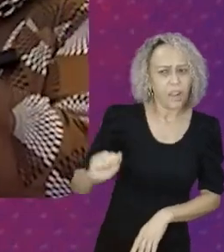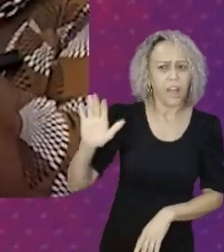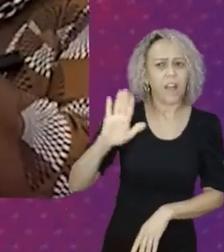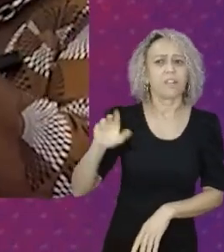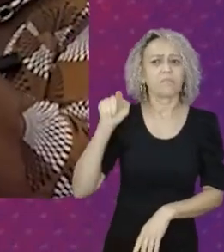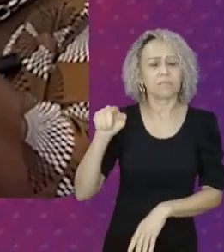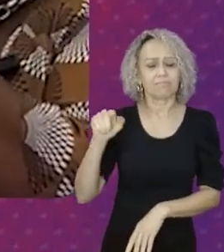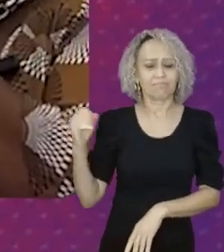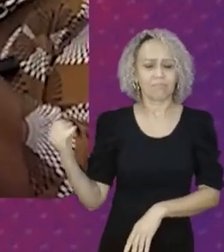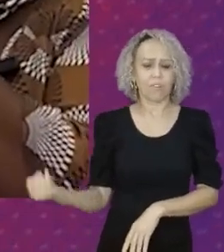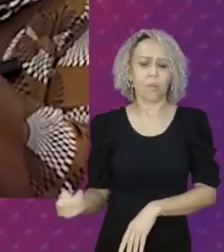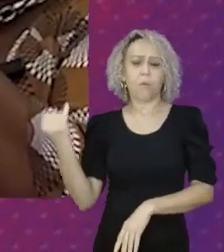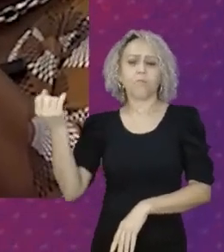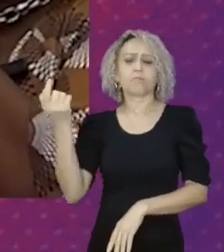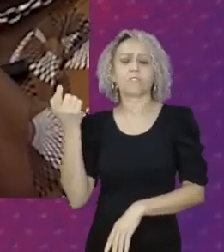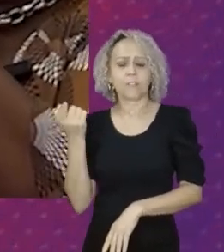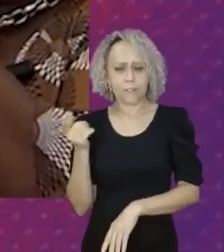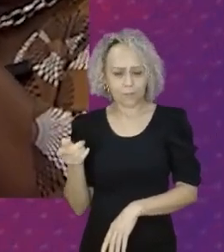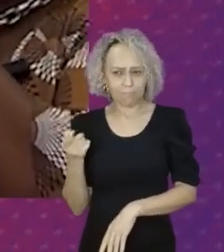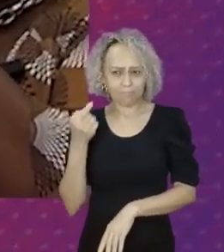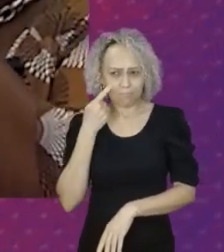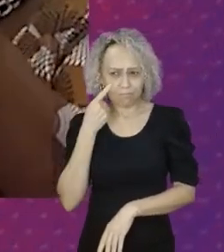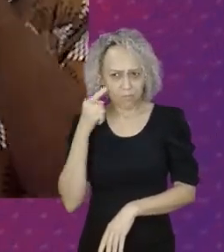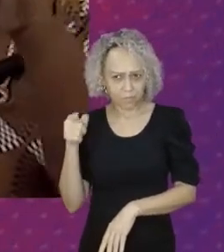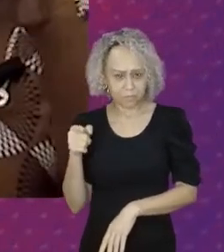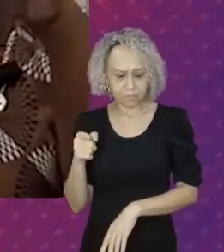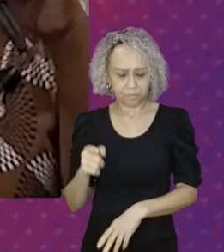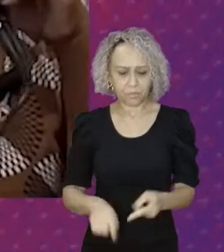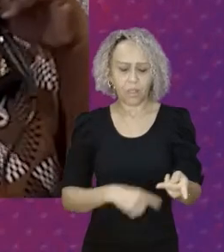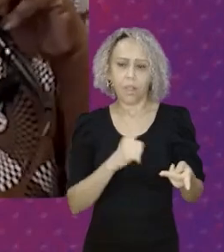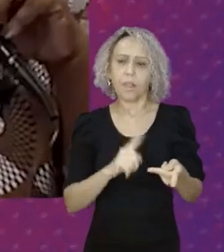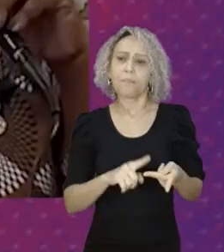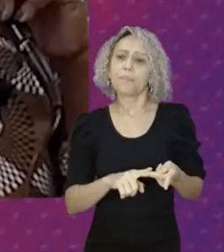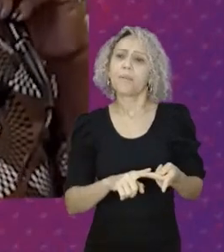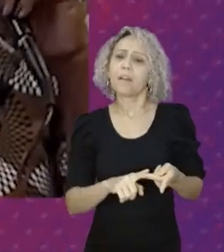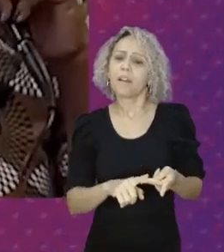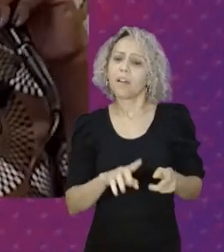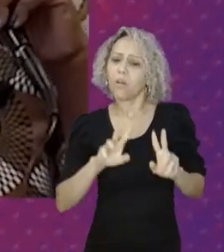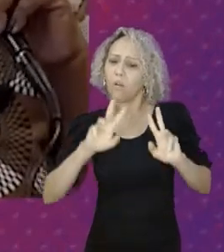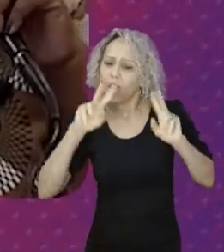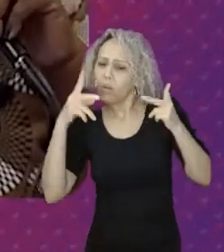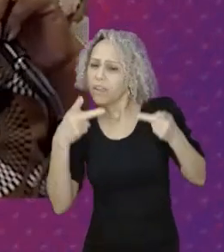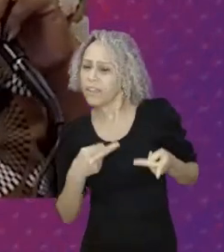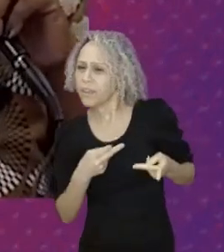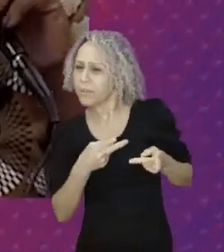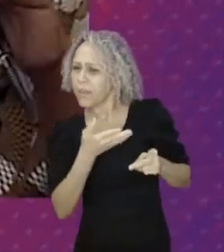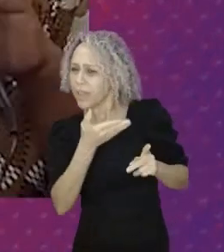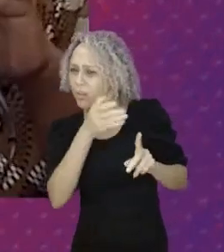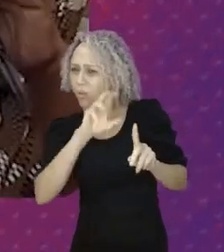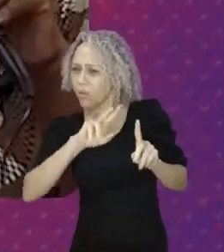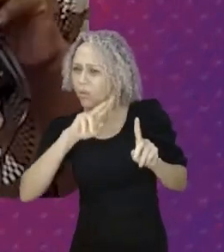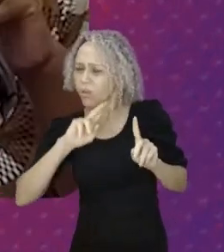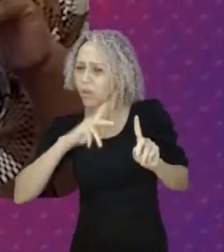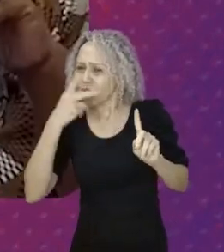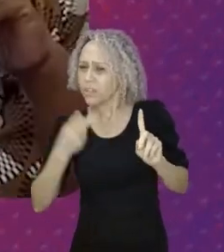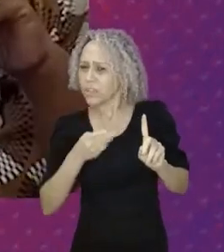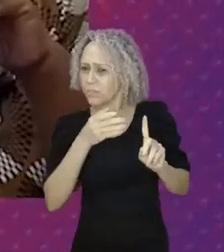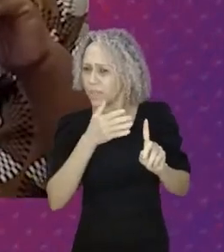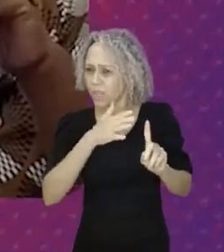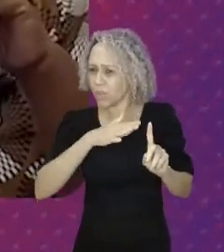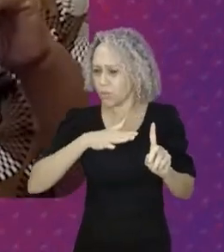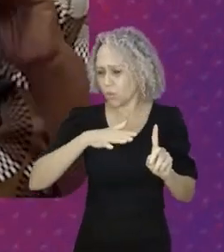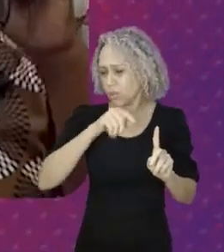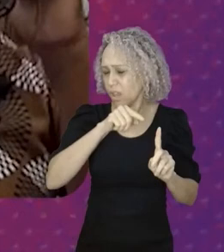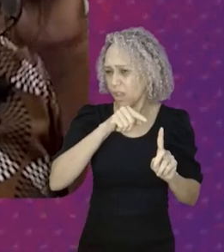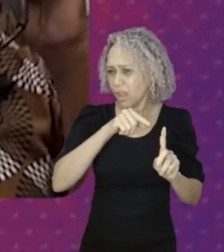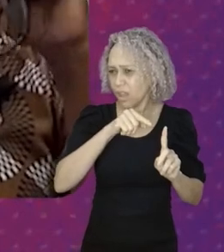outra questão, o reconhecimento do caráter pluriétnico da sociedade brasileira. Porque até então,